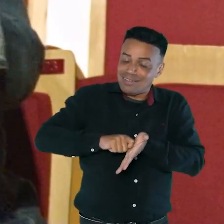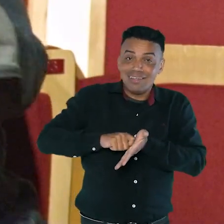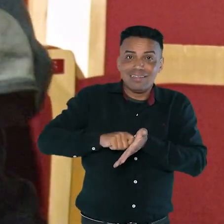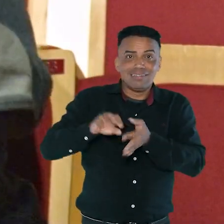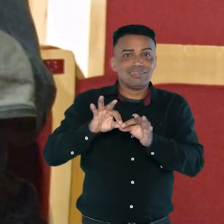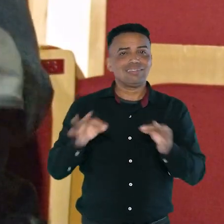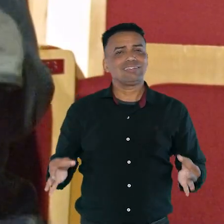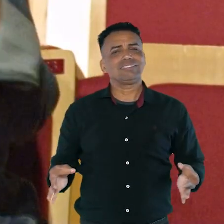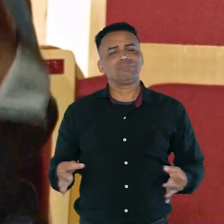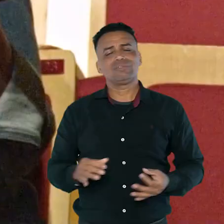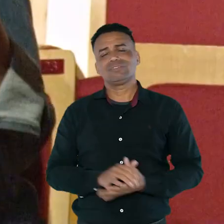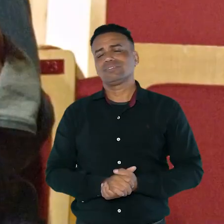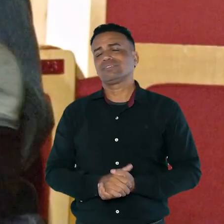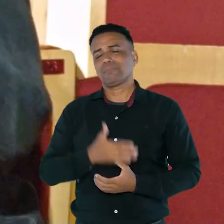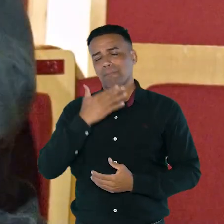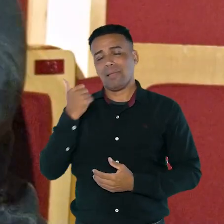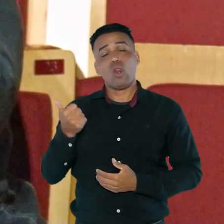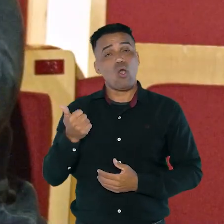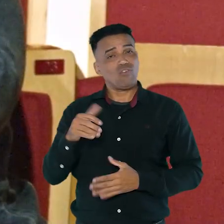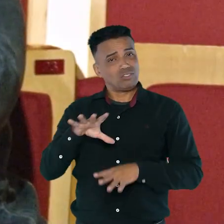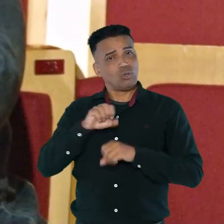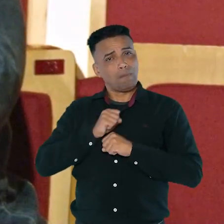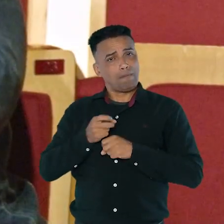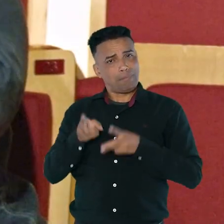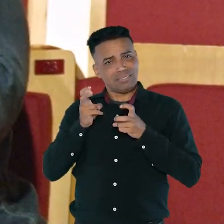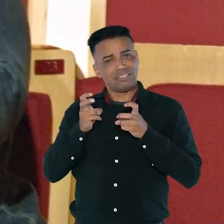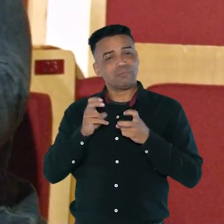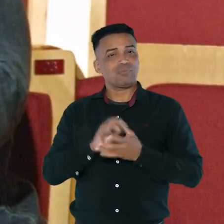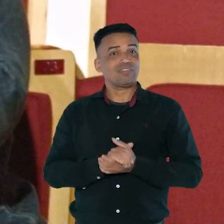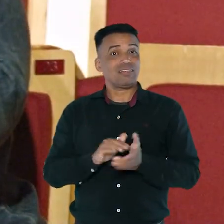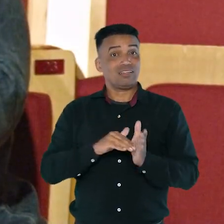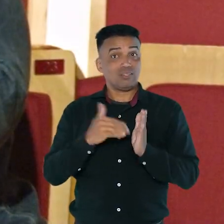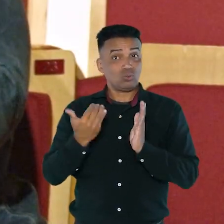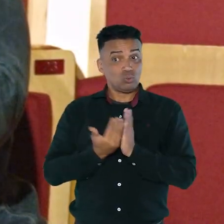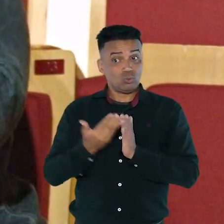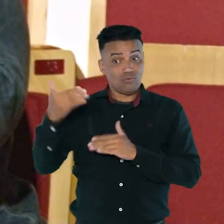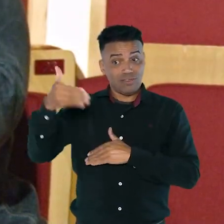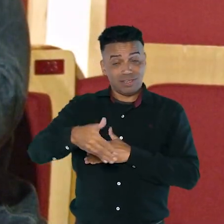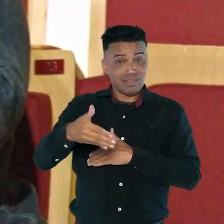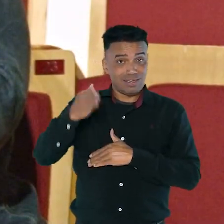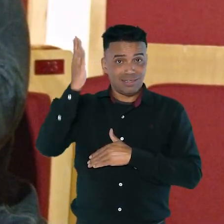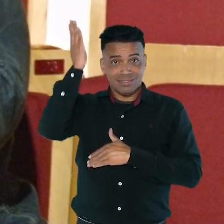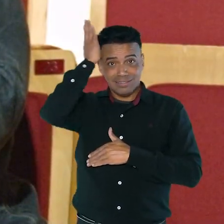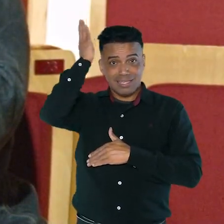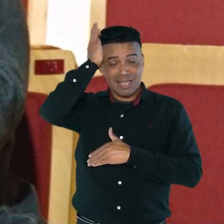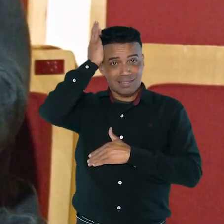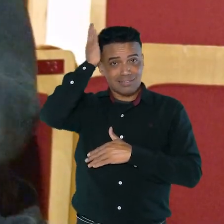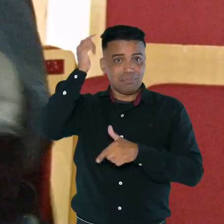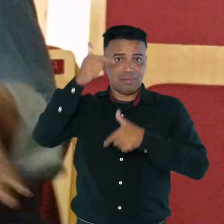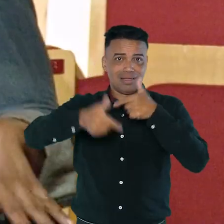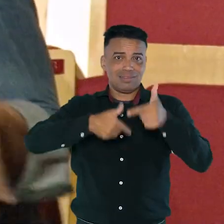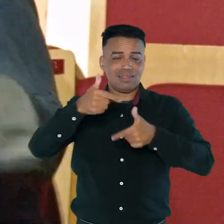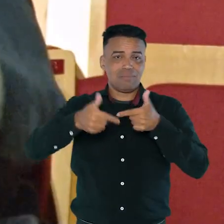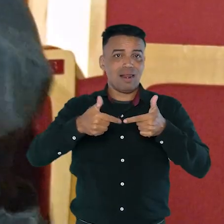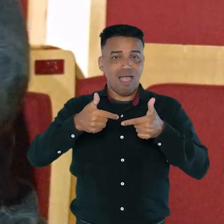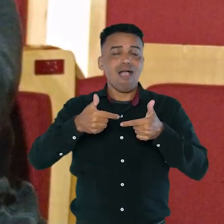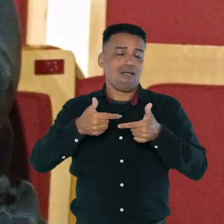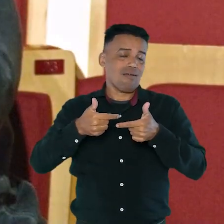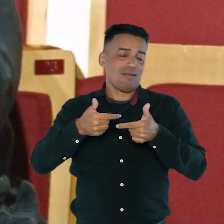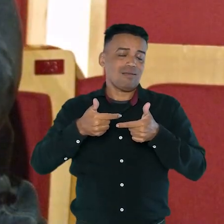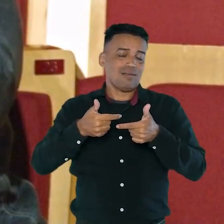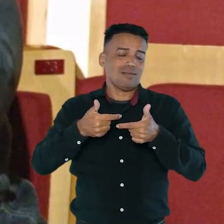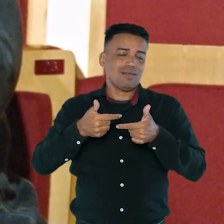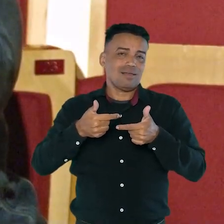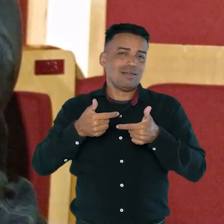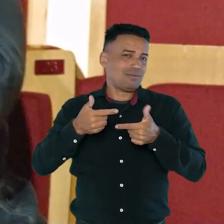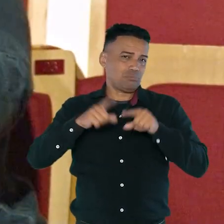quanto mais simples, melhor. Eu acho que foi isso que eu entendi. Tudo isso para dizer que hoje eu vim para o SESC para trabalhar, né? Estou aqui com as minhas coisas de